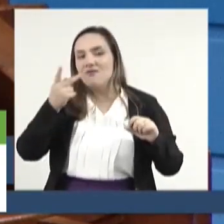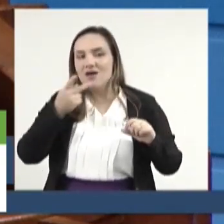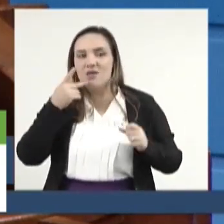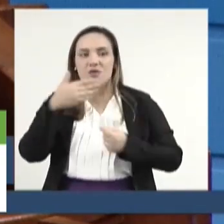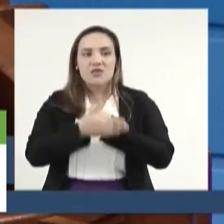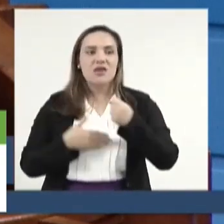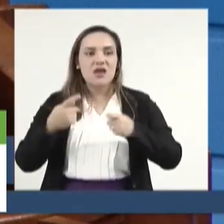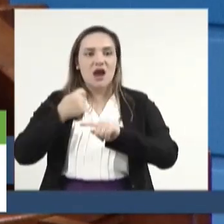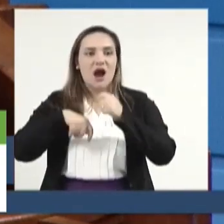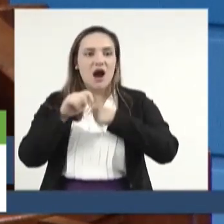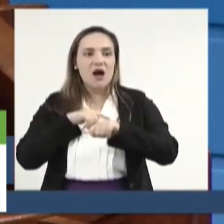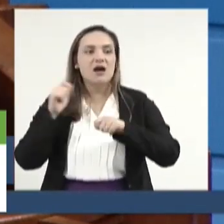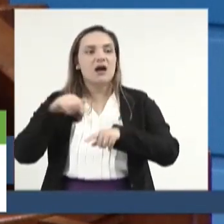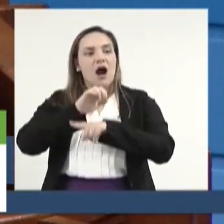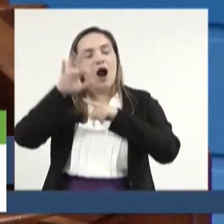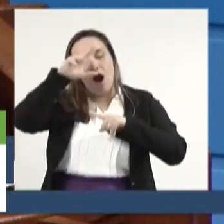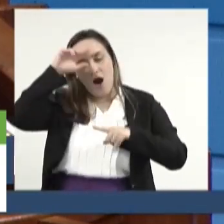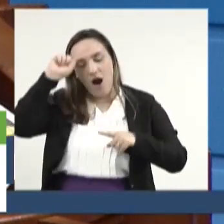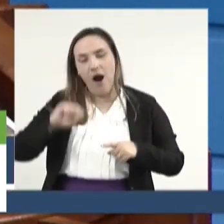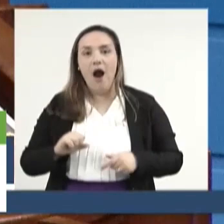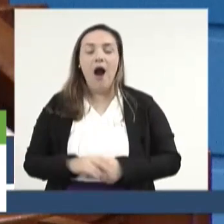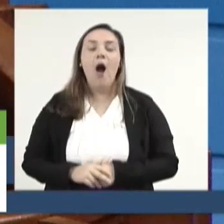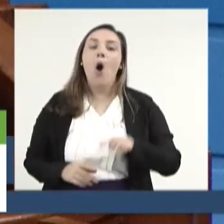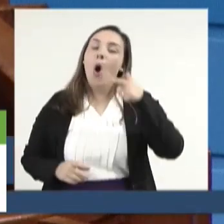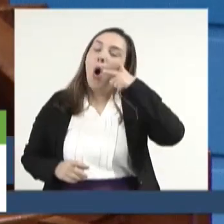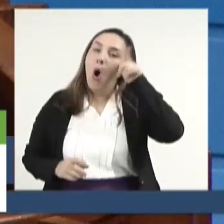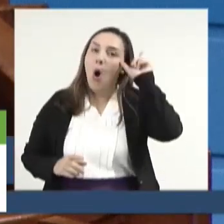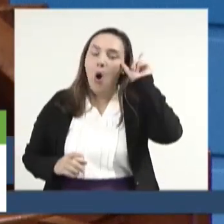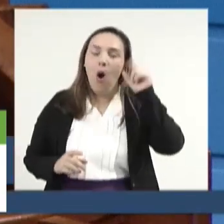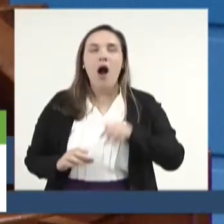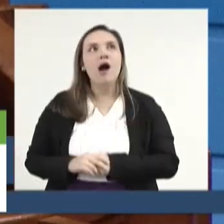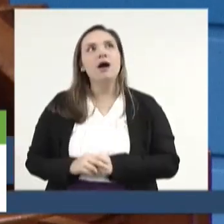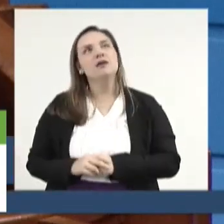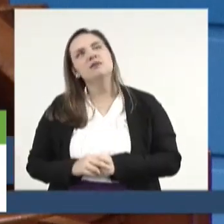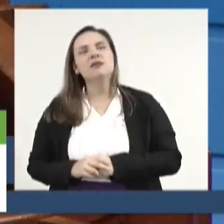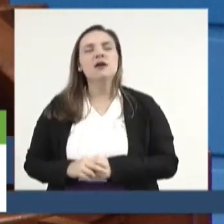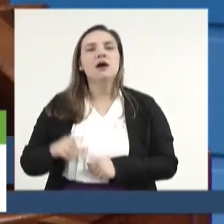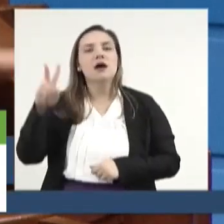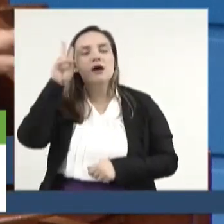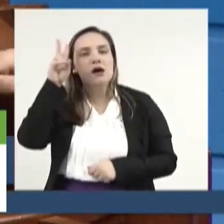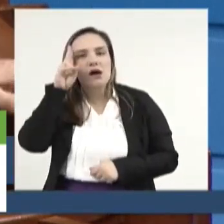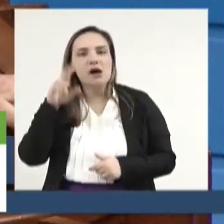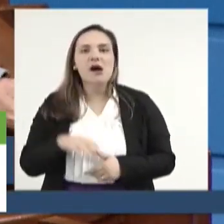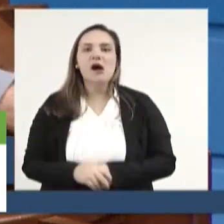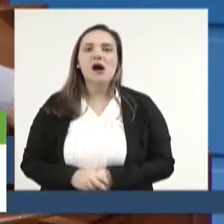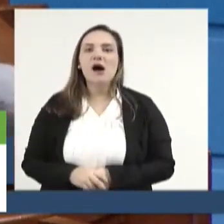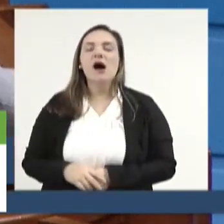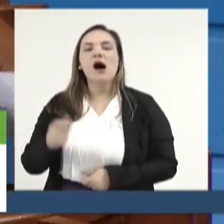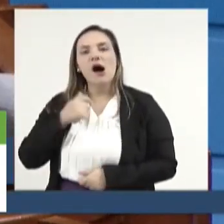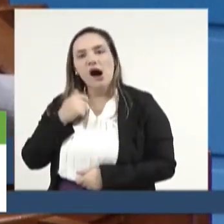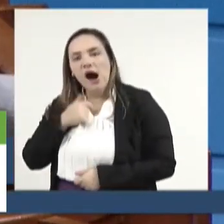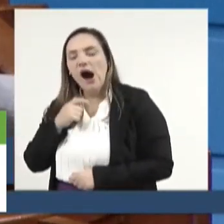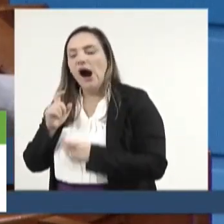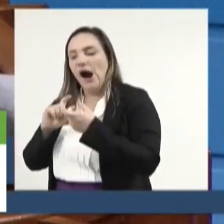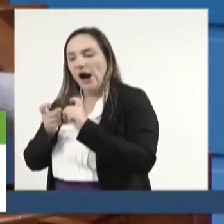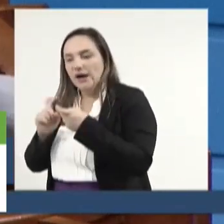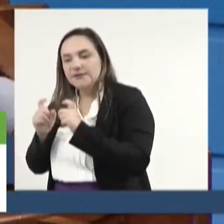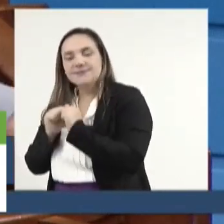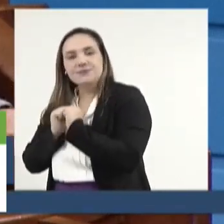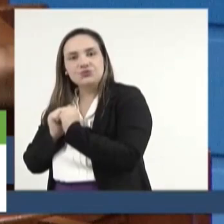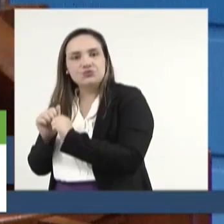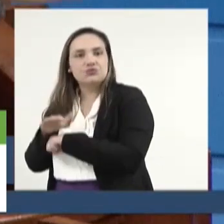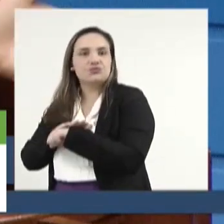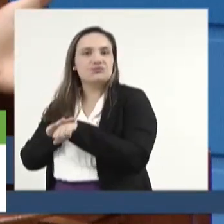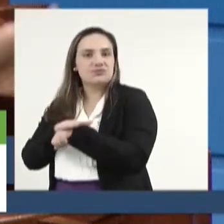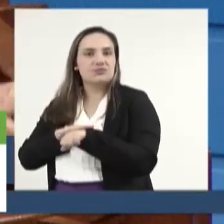da economia de Mato Grosso do Sul. Ontem, senhor presidente, na segunda-feira, aliás, eu estive reunido